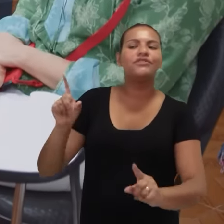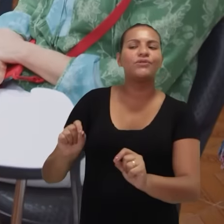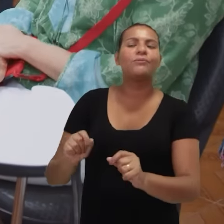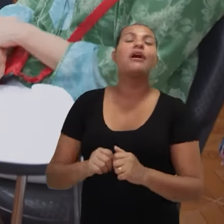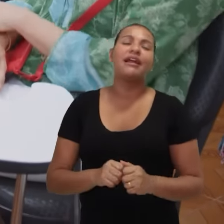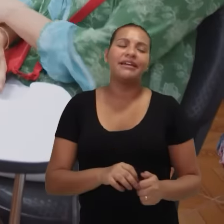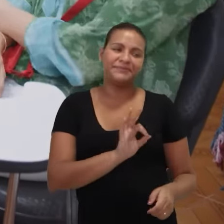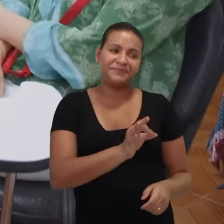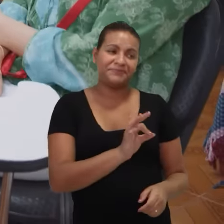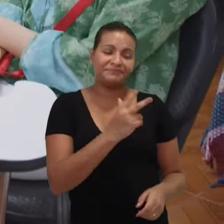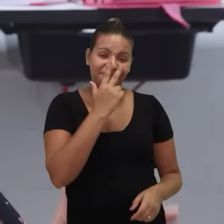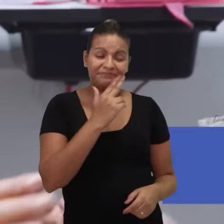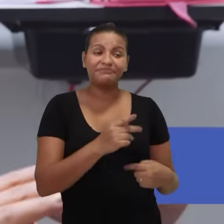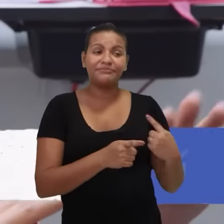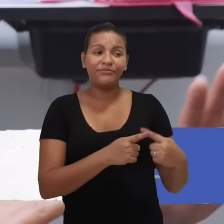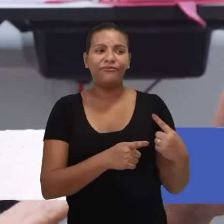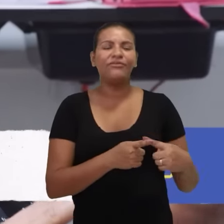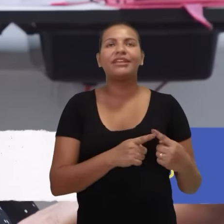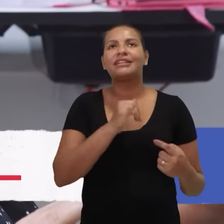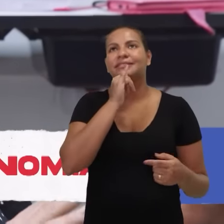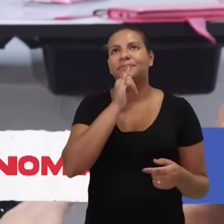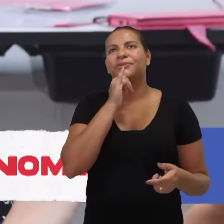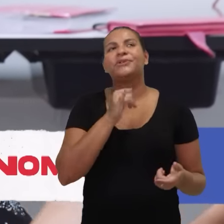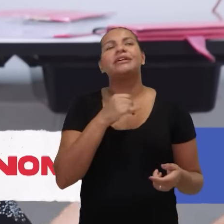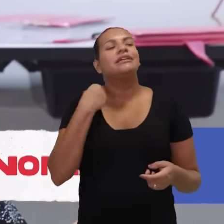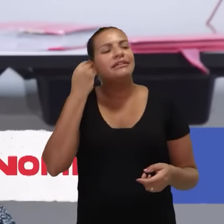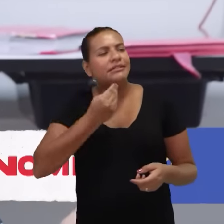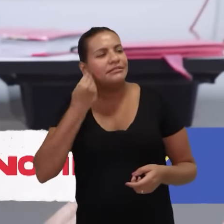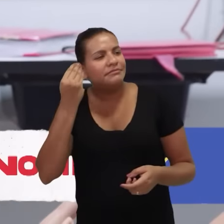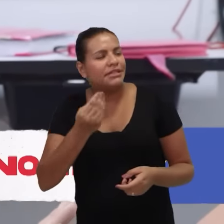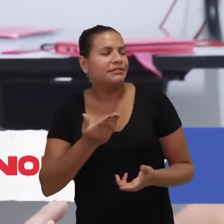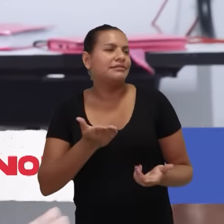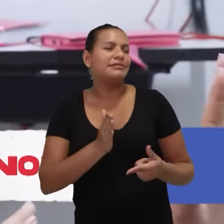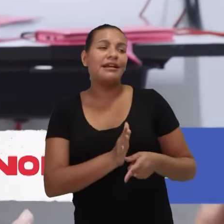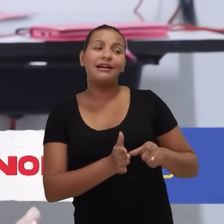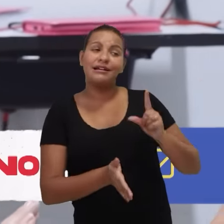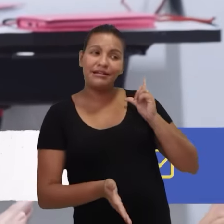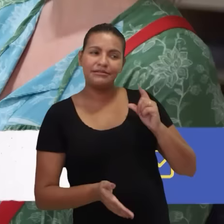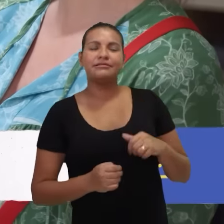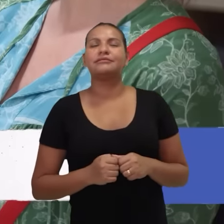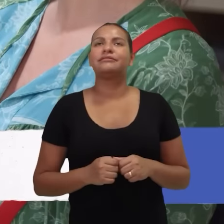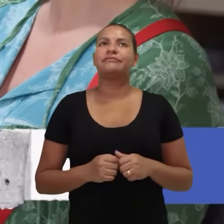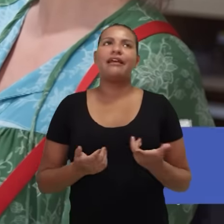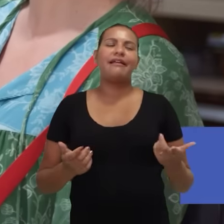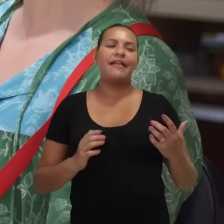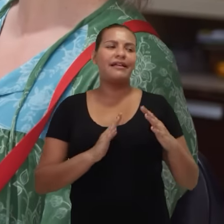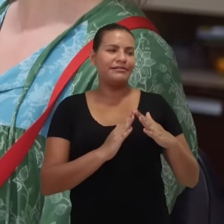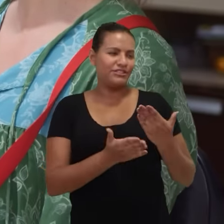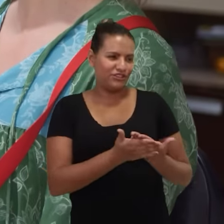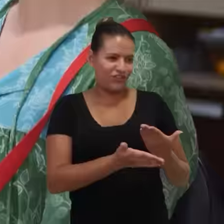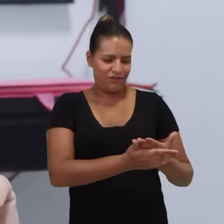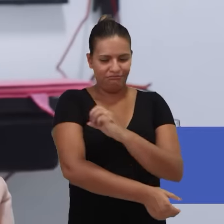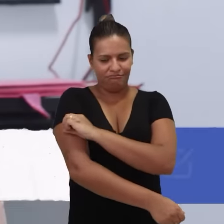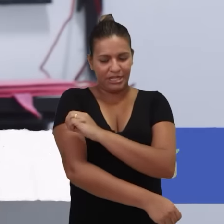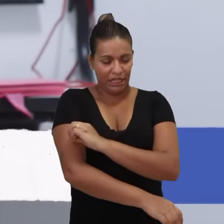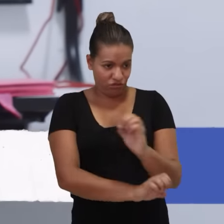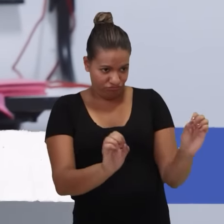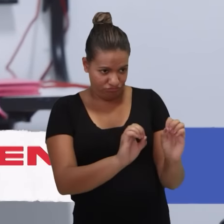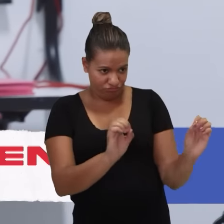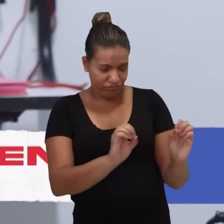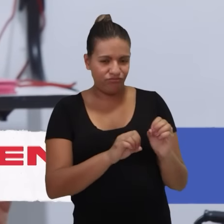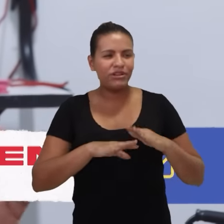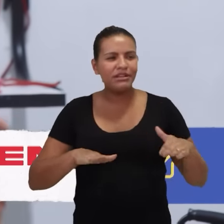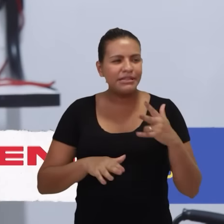percebe, quando a criança vai pra creche, que eles ficam mais ali naquele outro cômodo, um pouco. Então, agora eu percebo que também